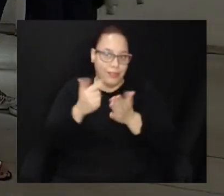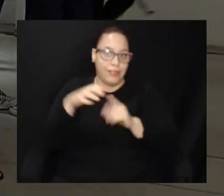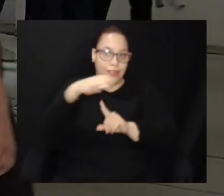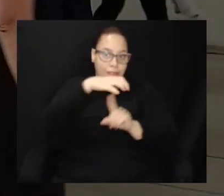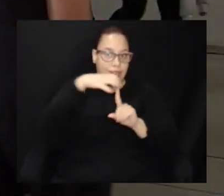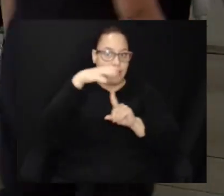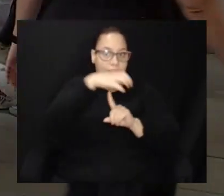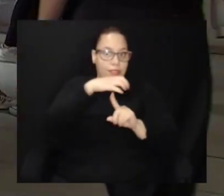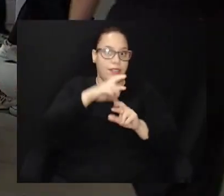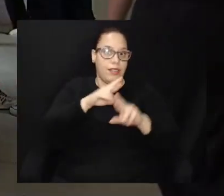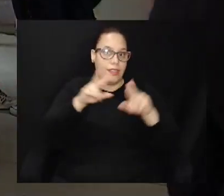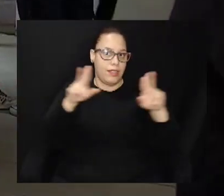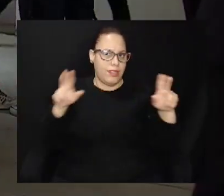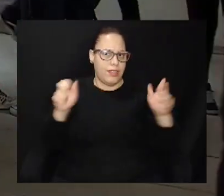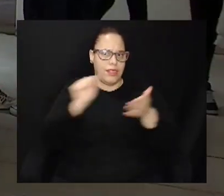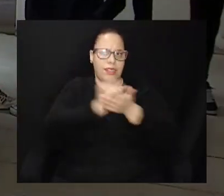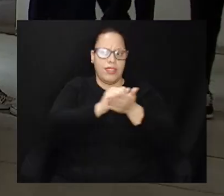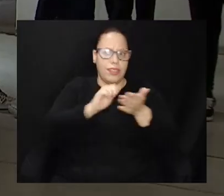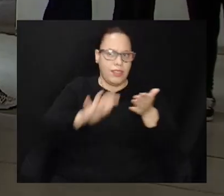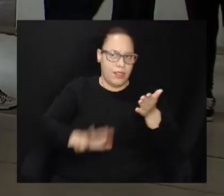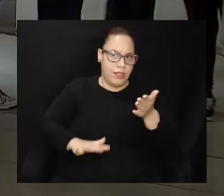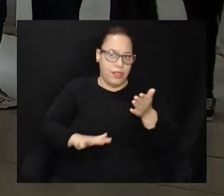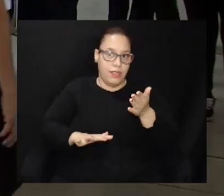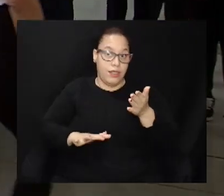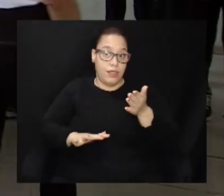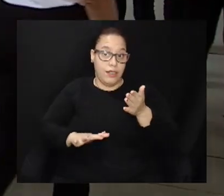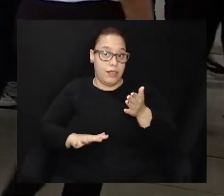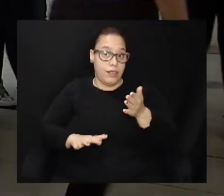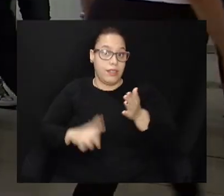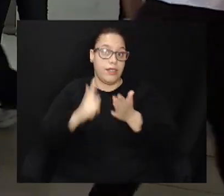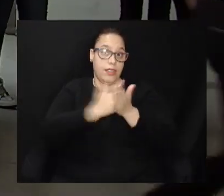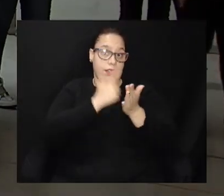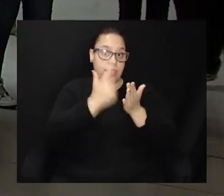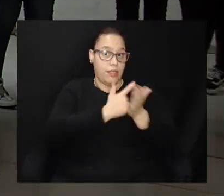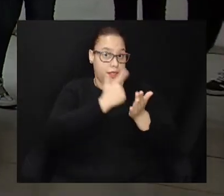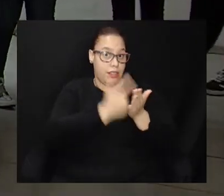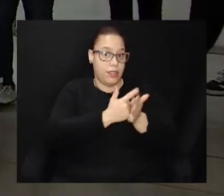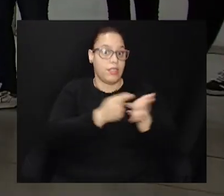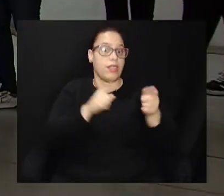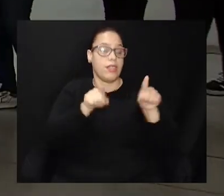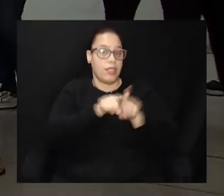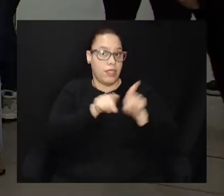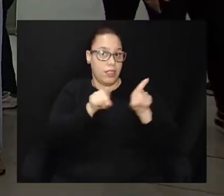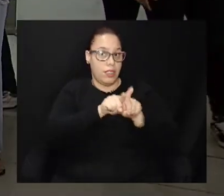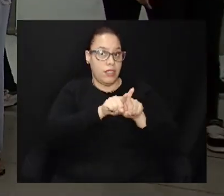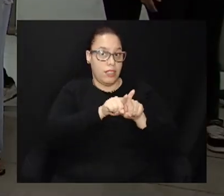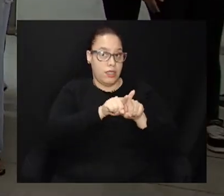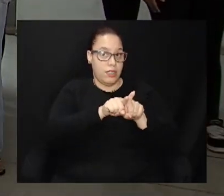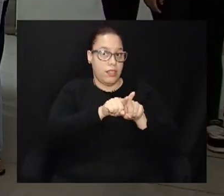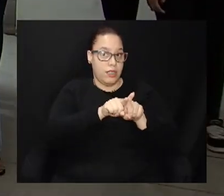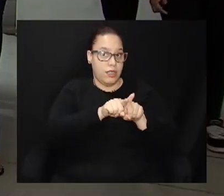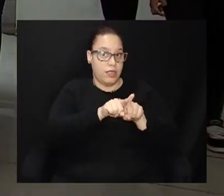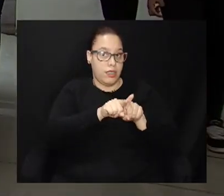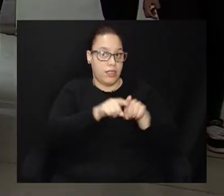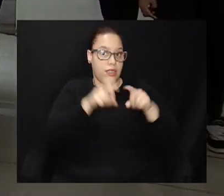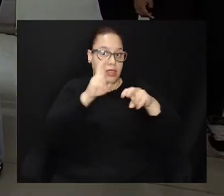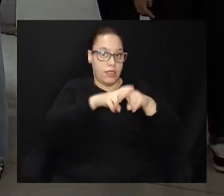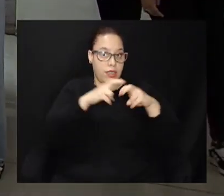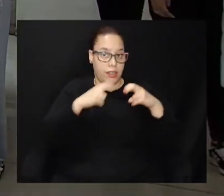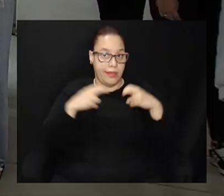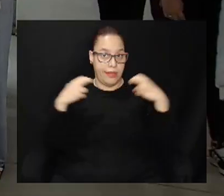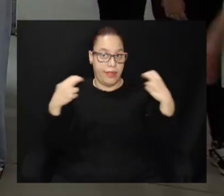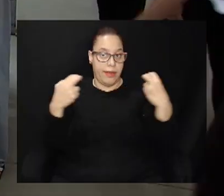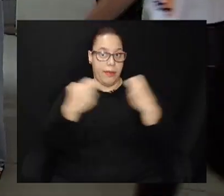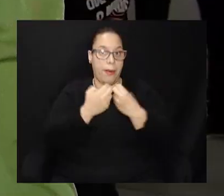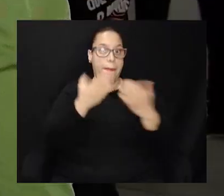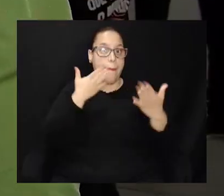diversas atividades do universo literário. Também, inclusive, com roda de conversa e